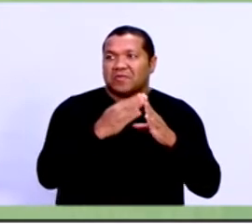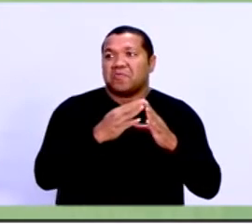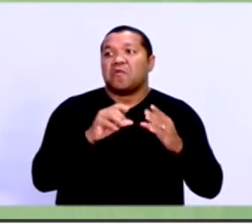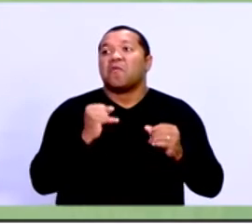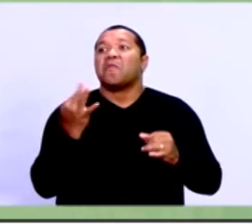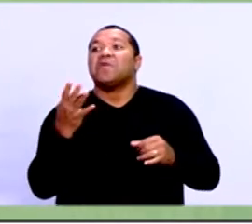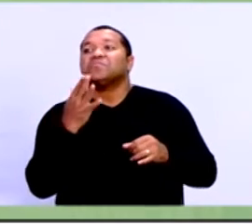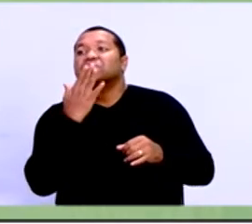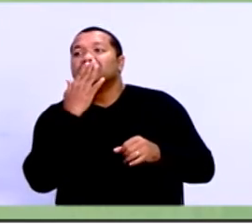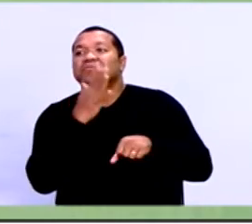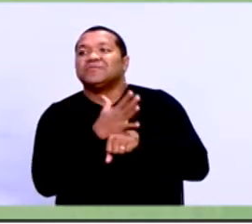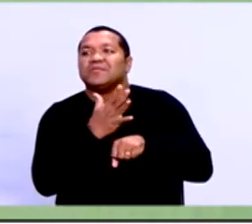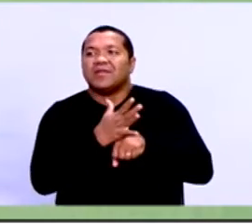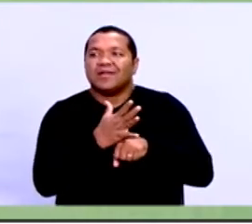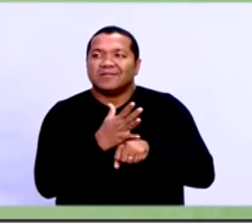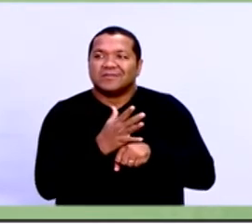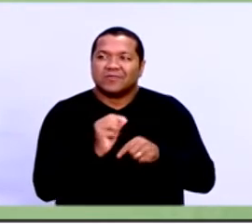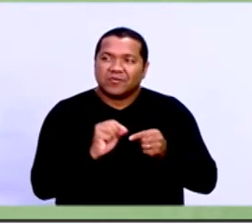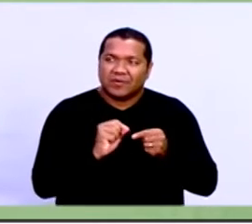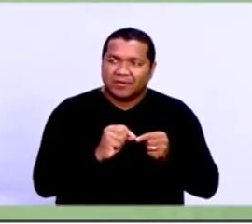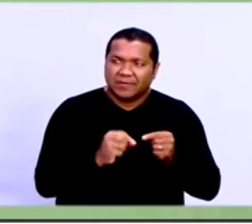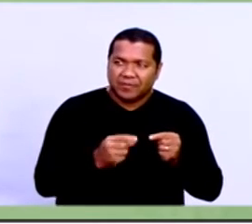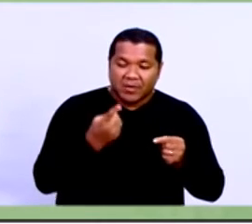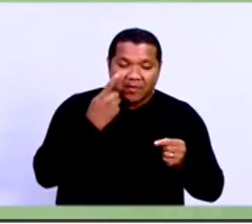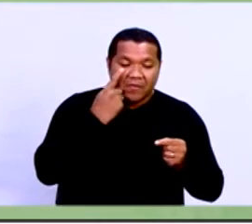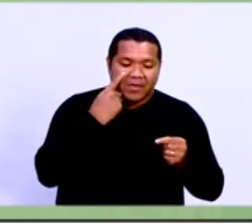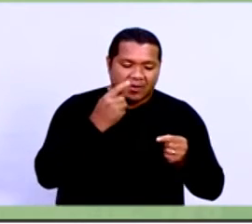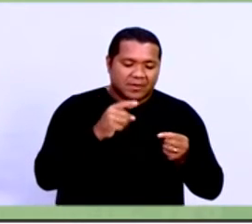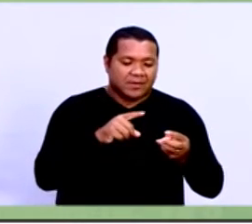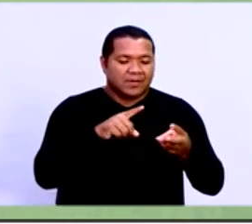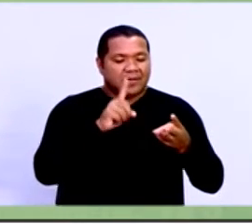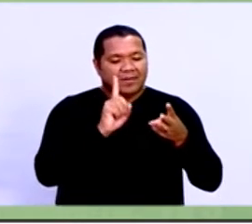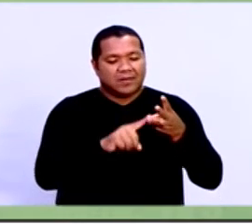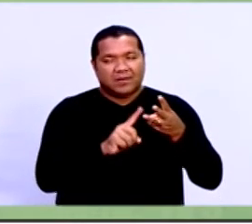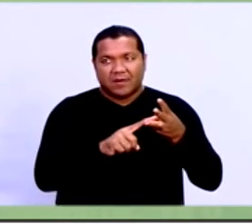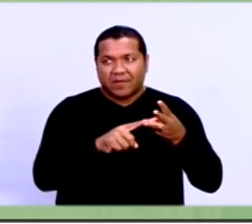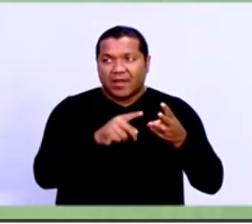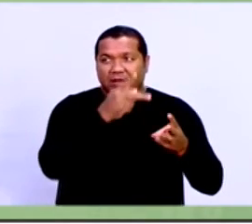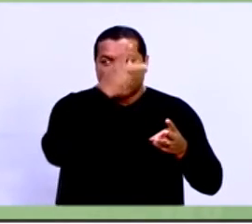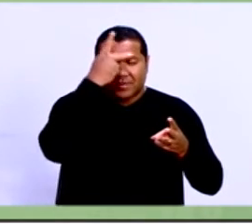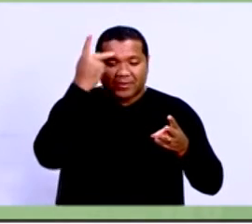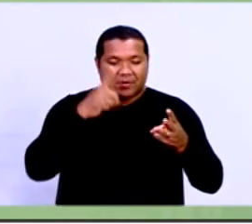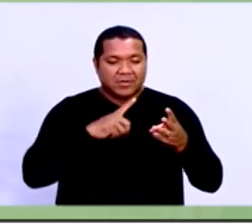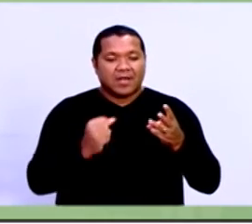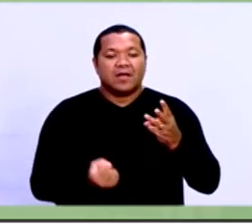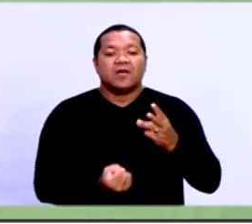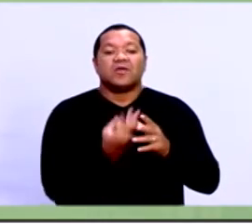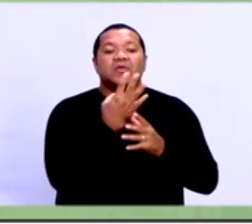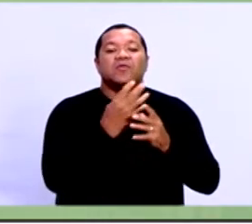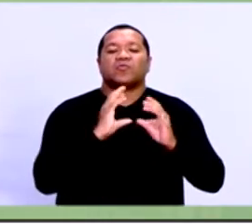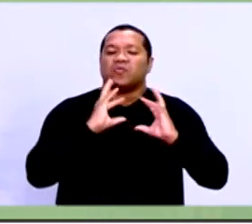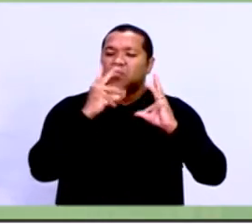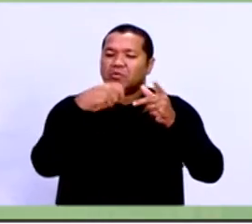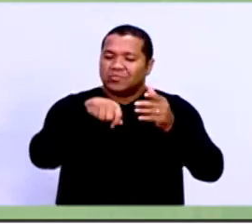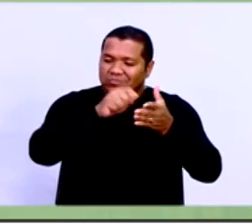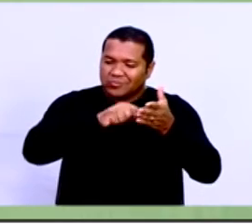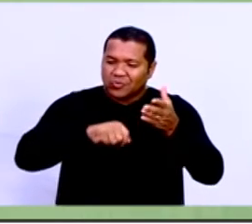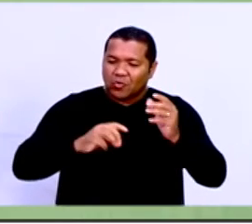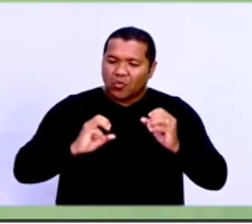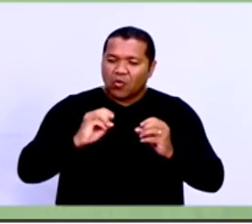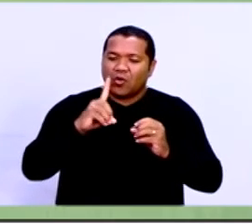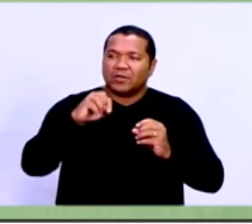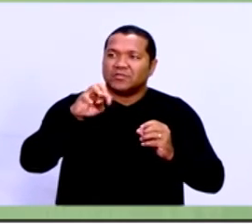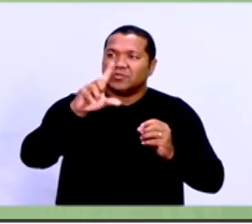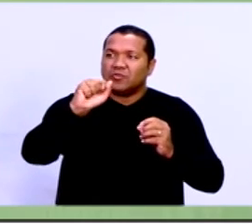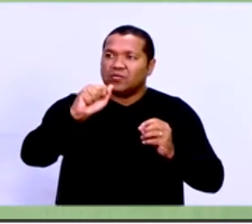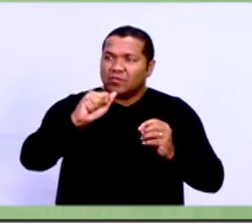ele eu fiz na terceira fase o meu desenvolvedor já fez todo o código já escreveu todo o código